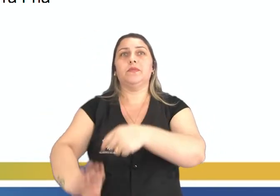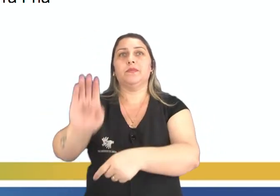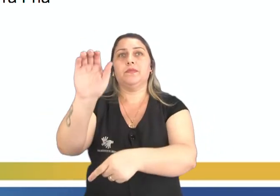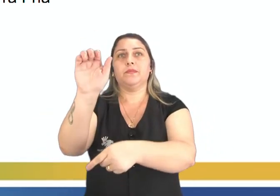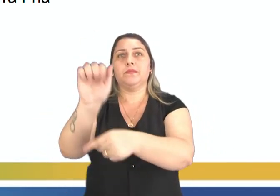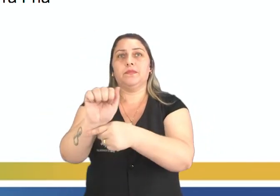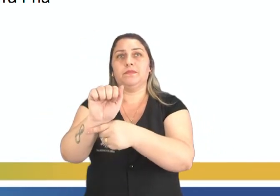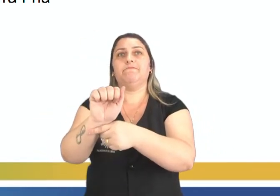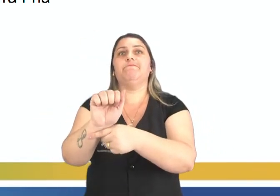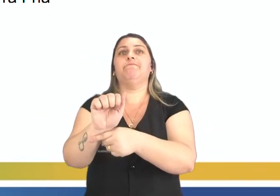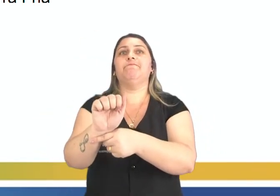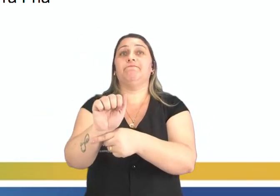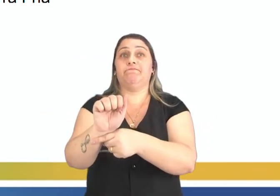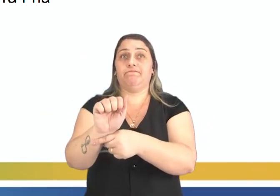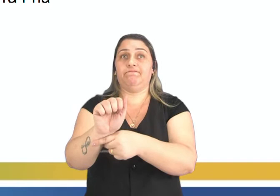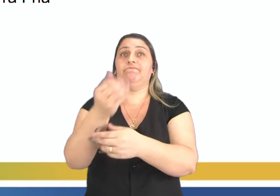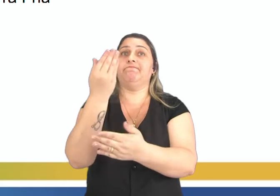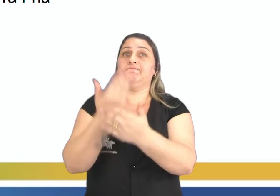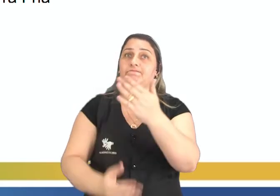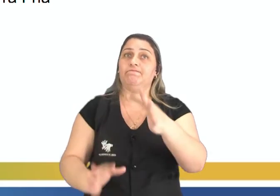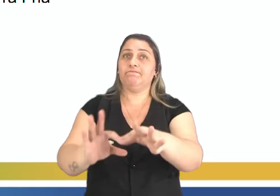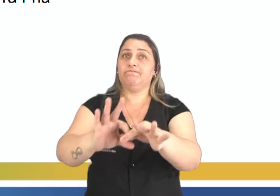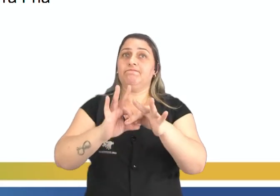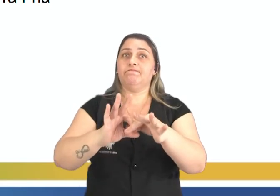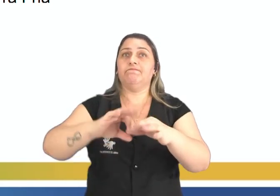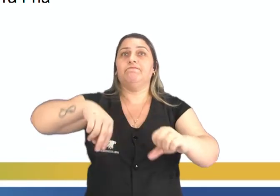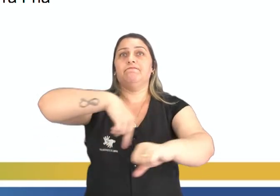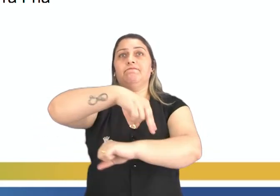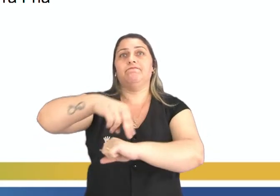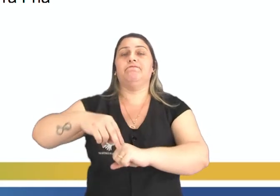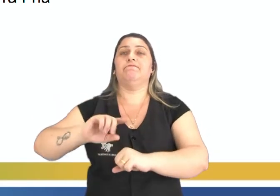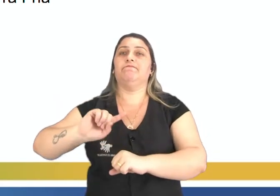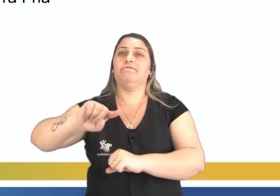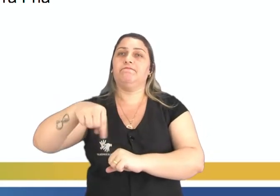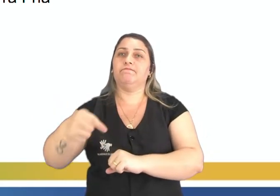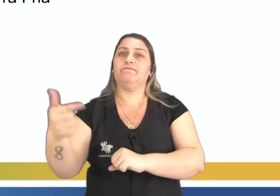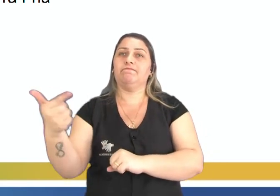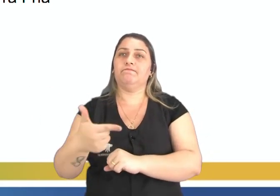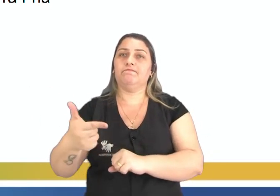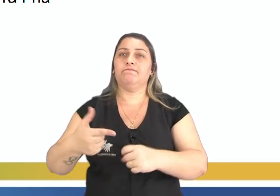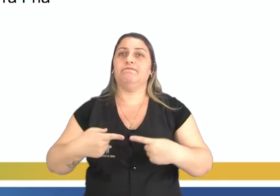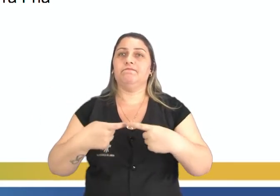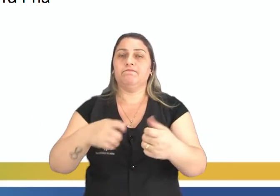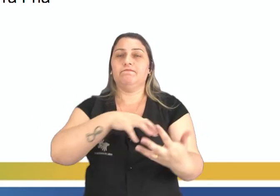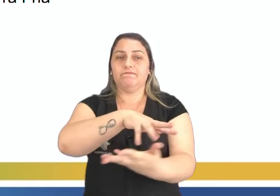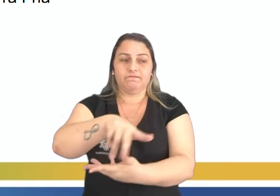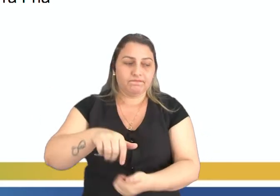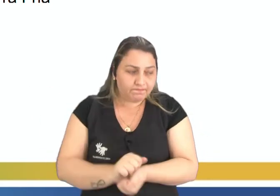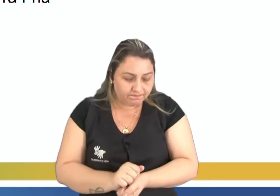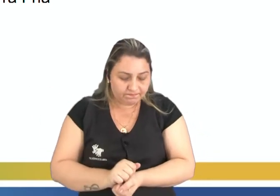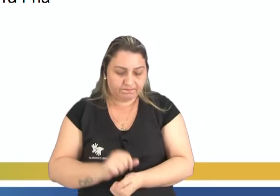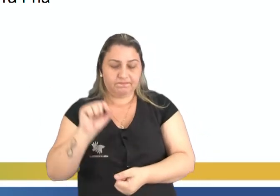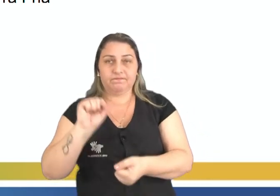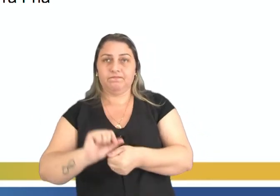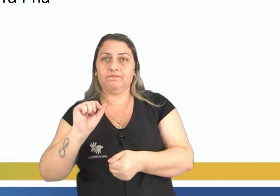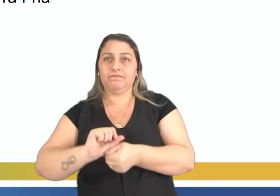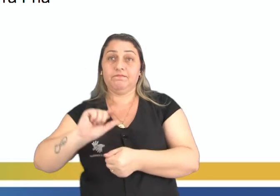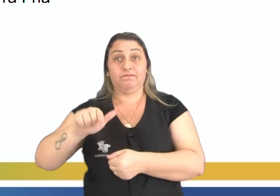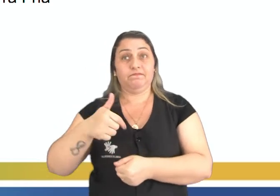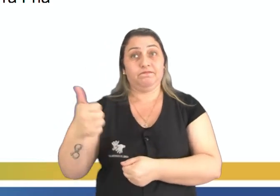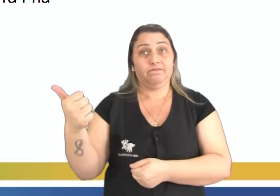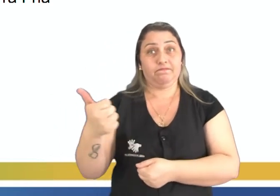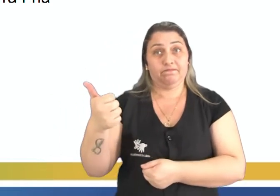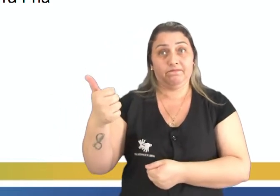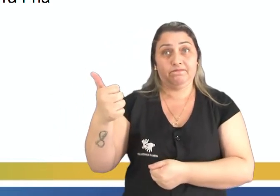letra A, certo? Do fracasso da Liga das Nações após a Segunda Guerra Mundial. Então, a Liga das Nações, que havia sido criada depois da Primeira